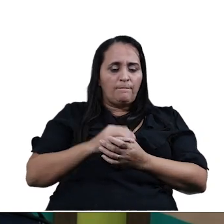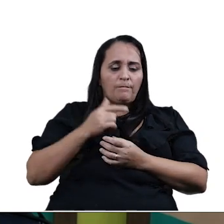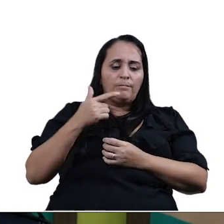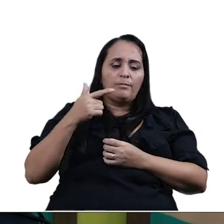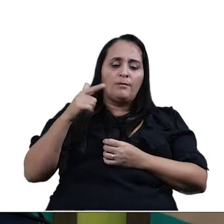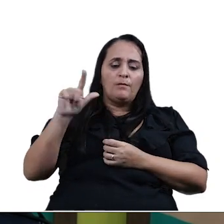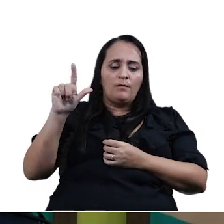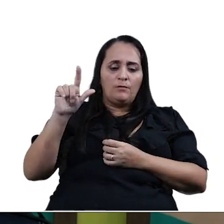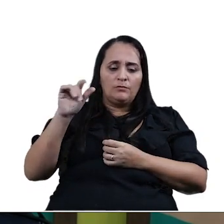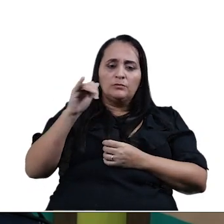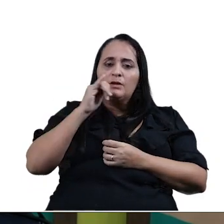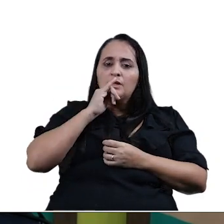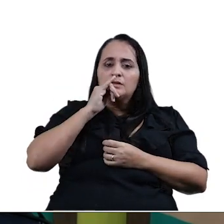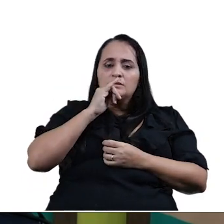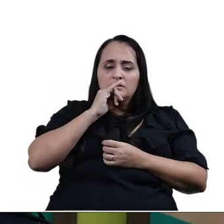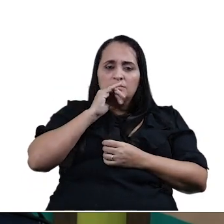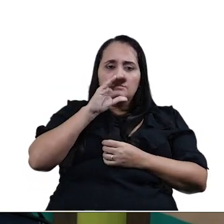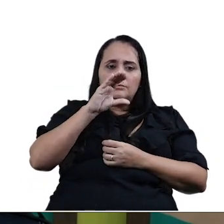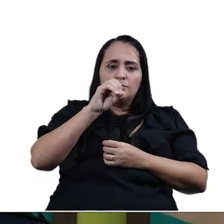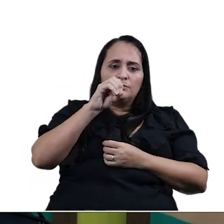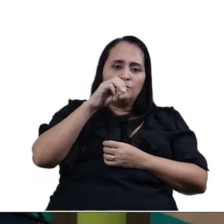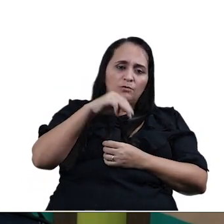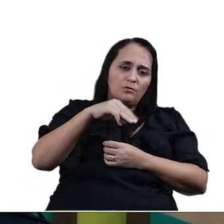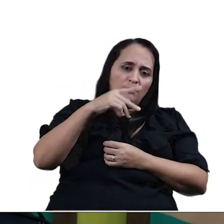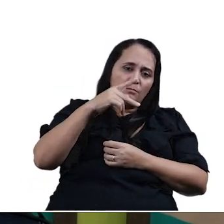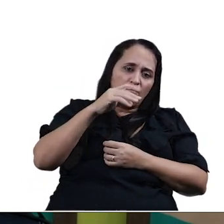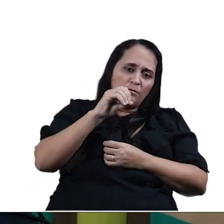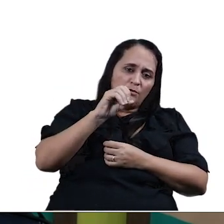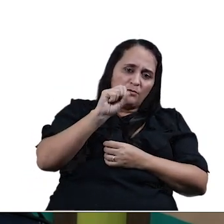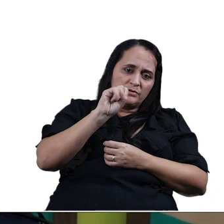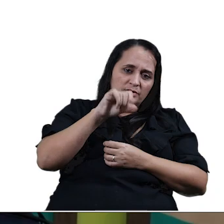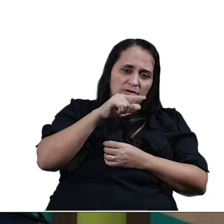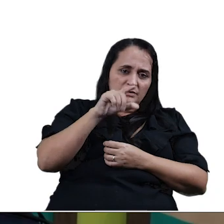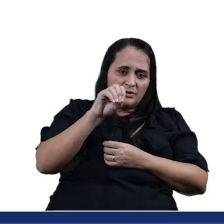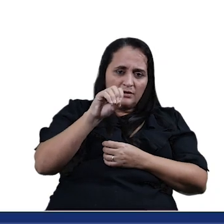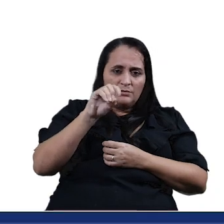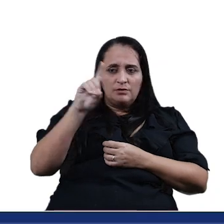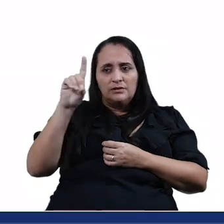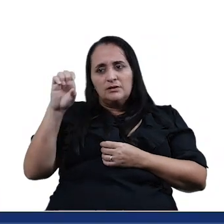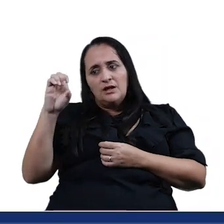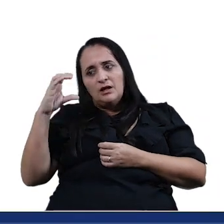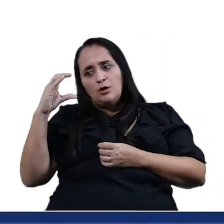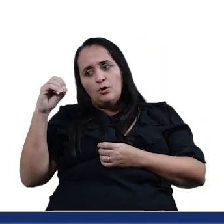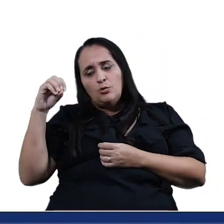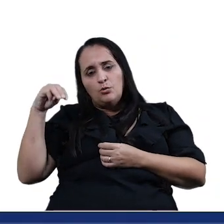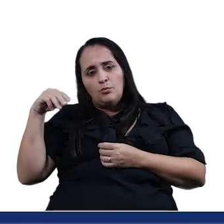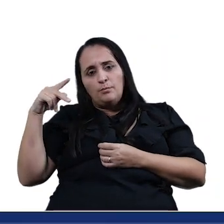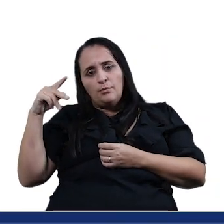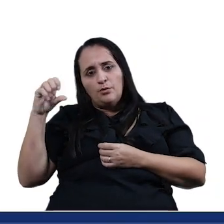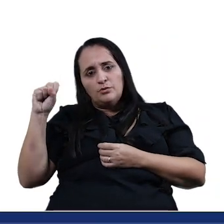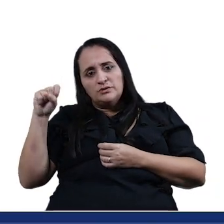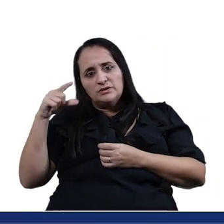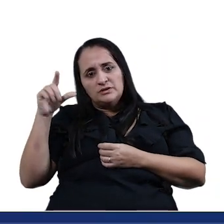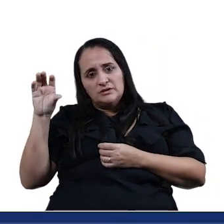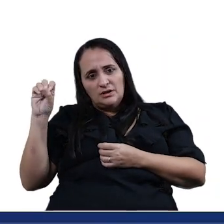outro exemplo de composição e decomposição de um número de 3 ordens.